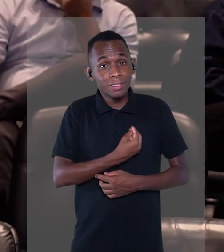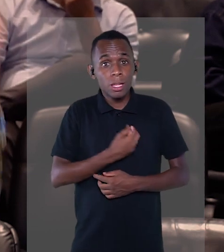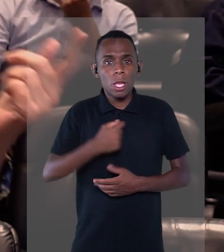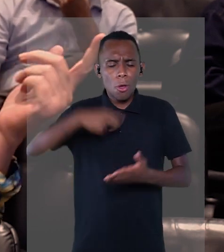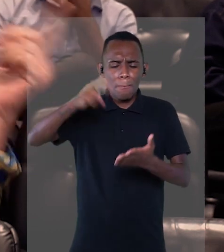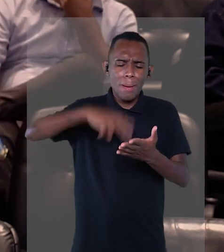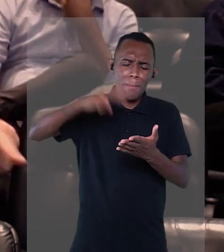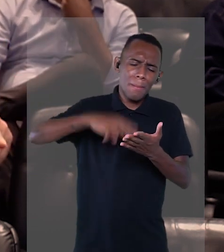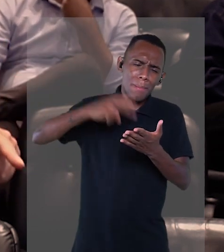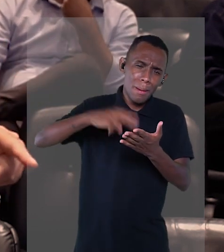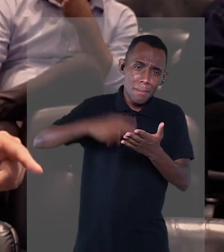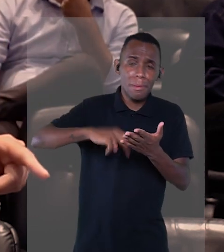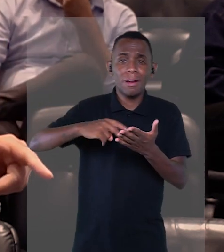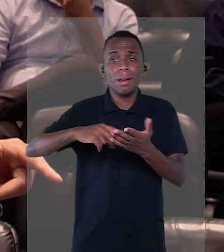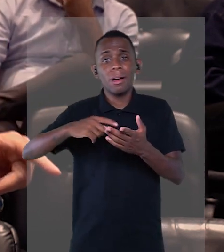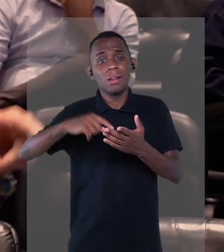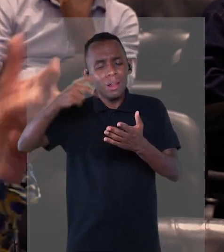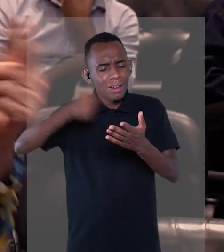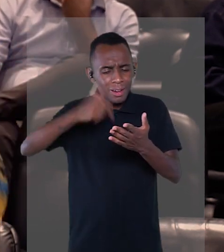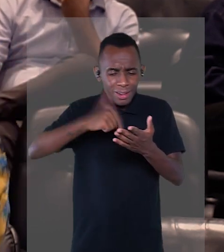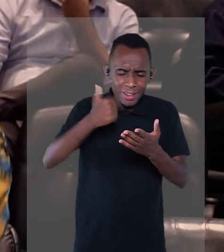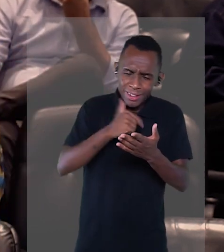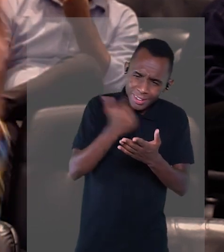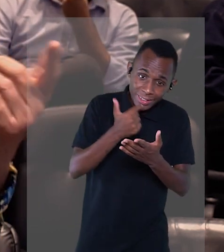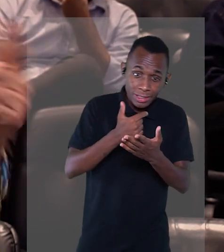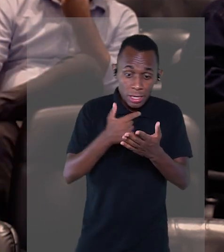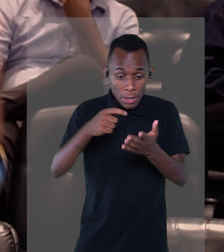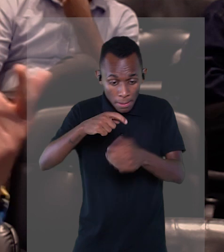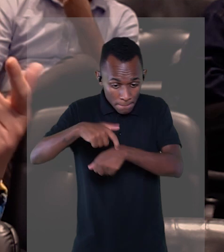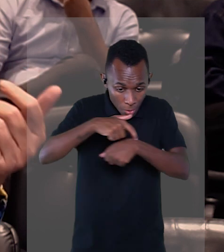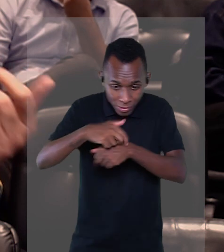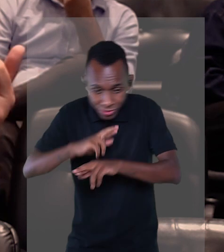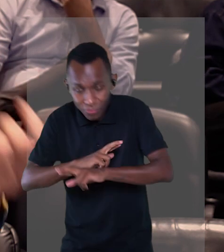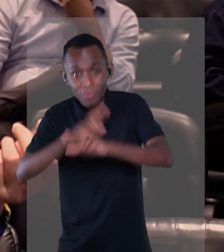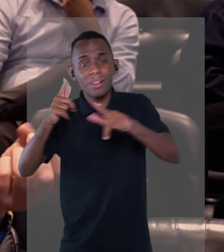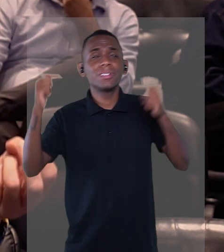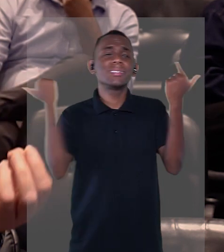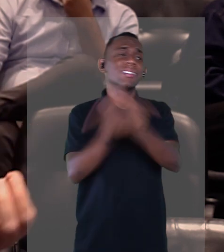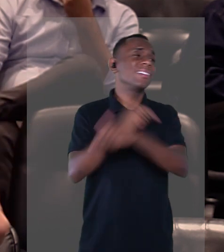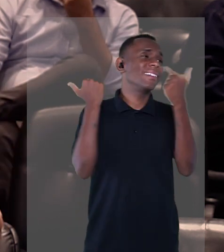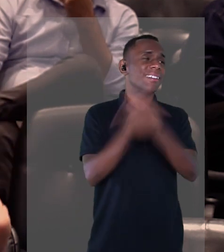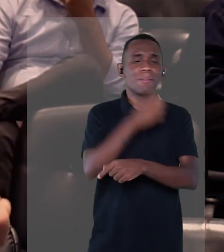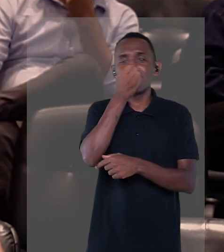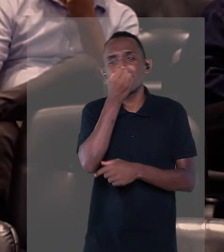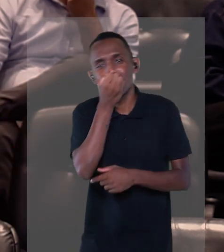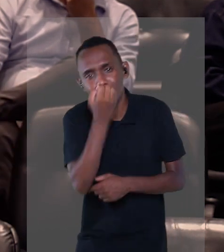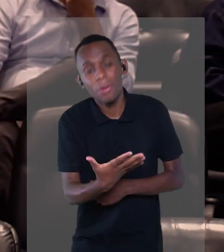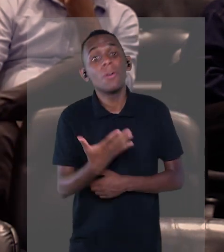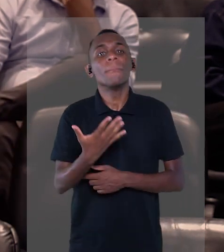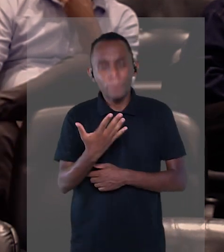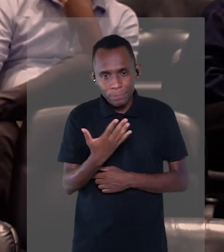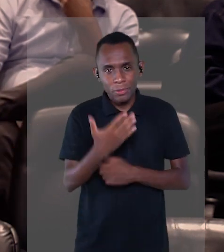e gargalhei em partes que eu não havia gargalhado e ri muito. É muito bom. Muito